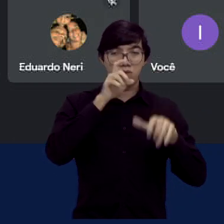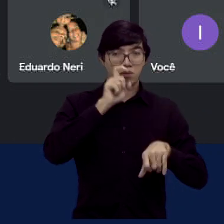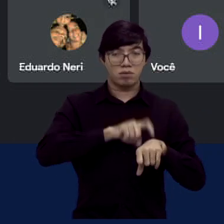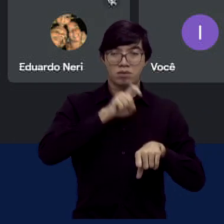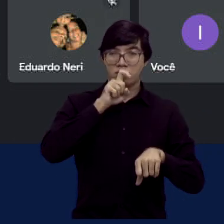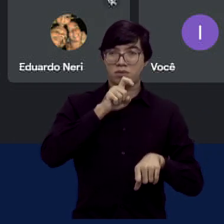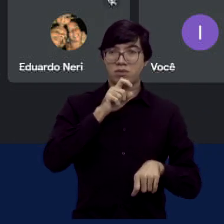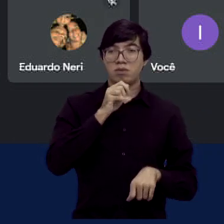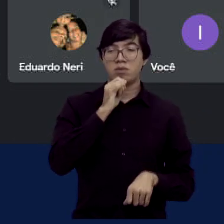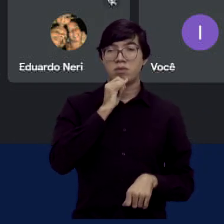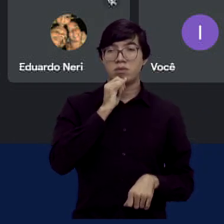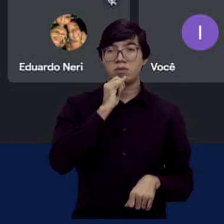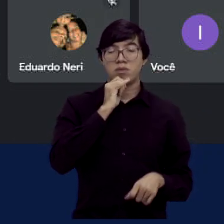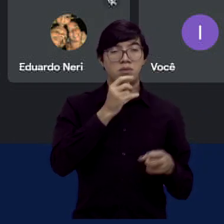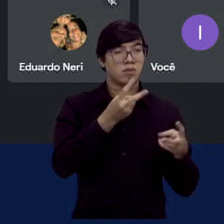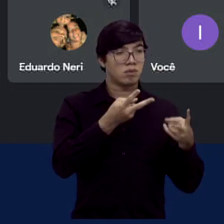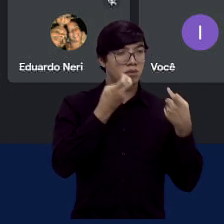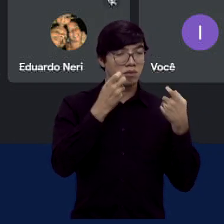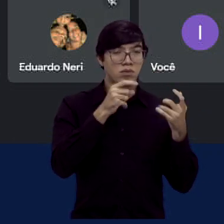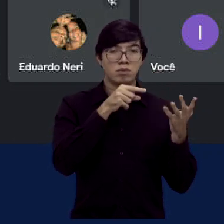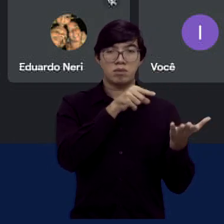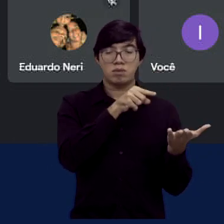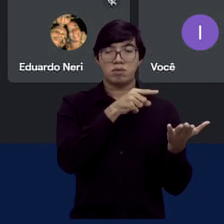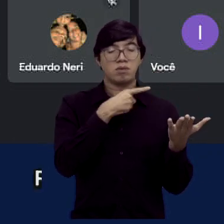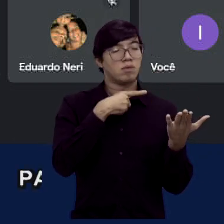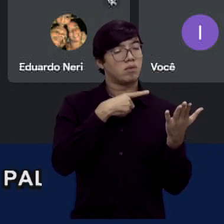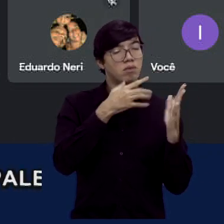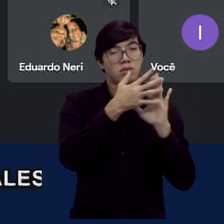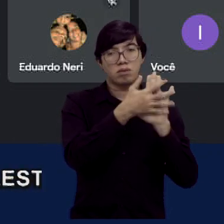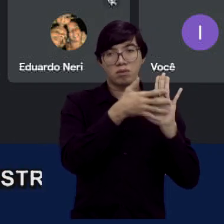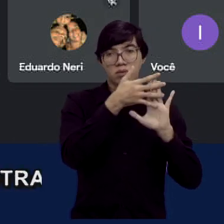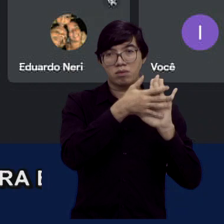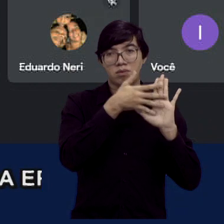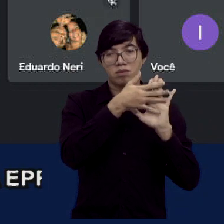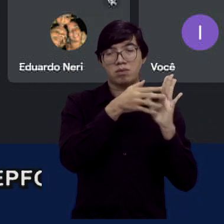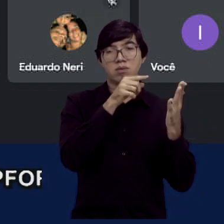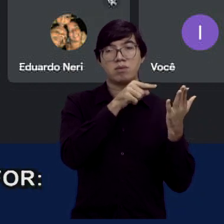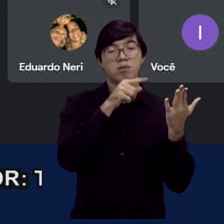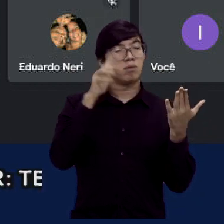uma onomatopeia, de alguma maneira, você